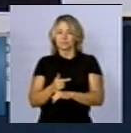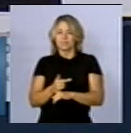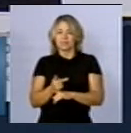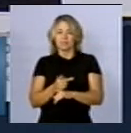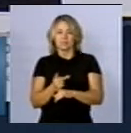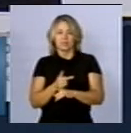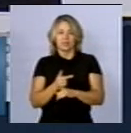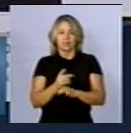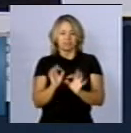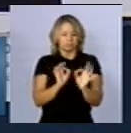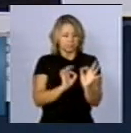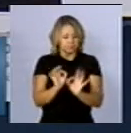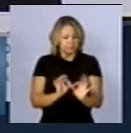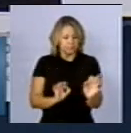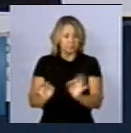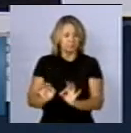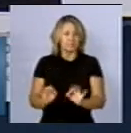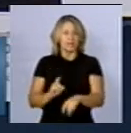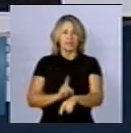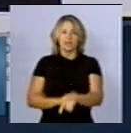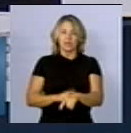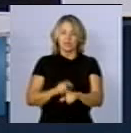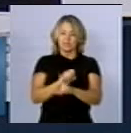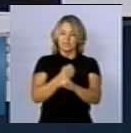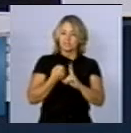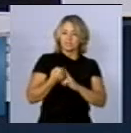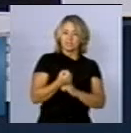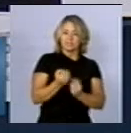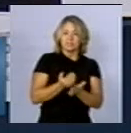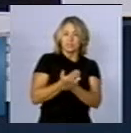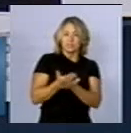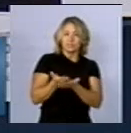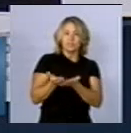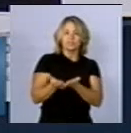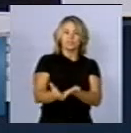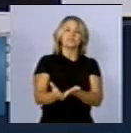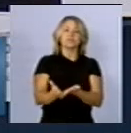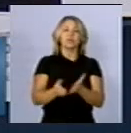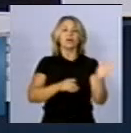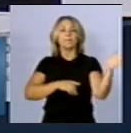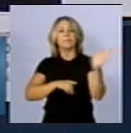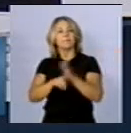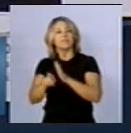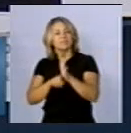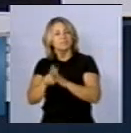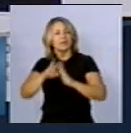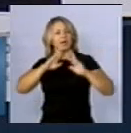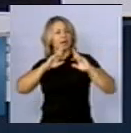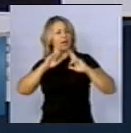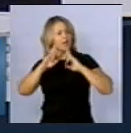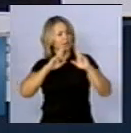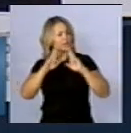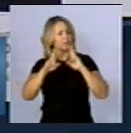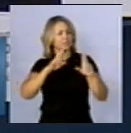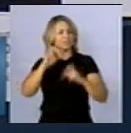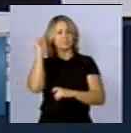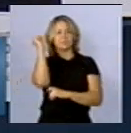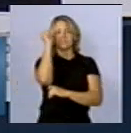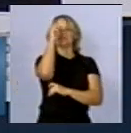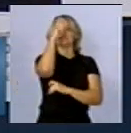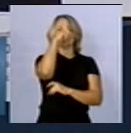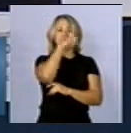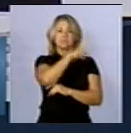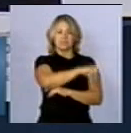implementar quando a sociedade começou a questionar e reclamar das dificuldades